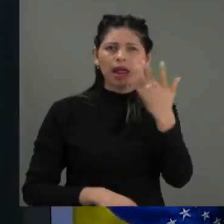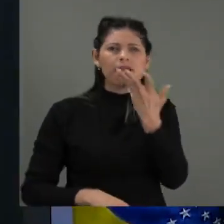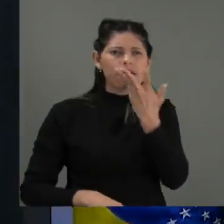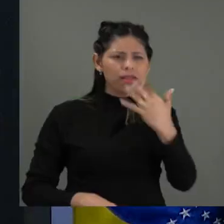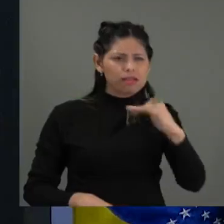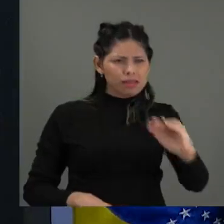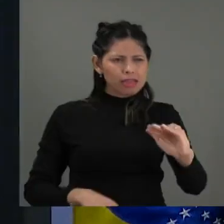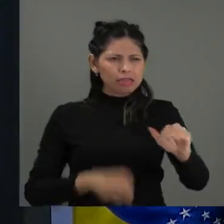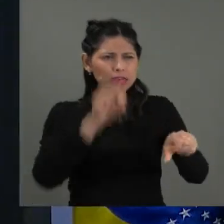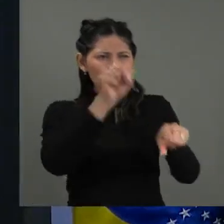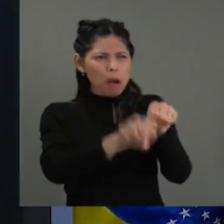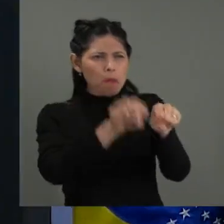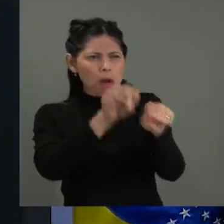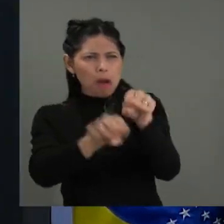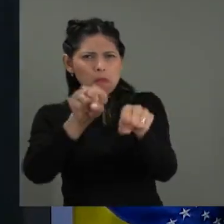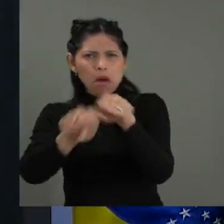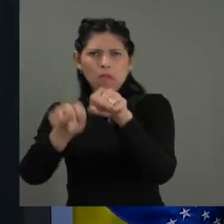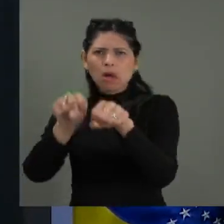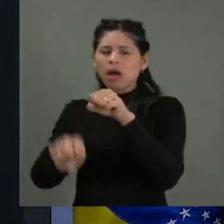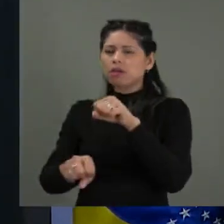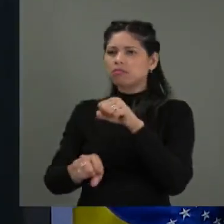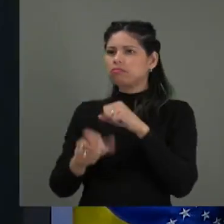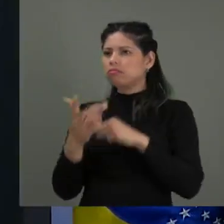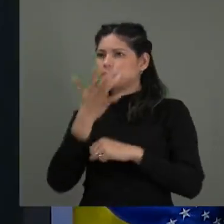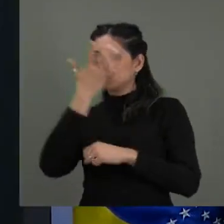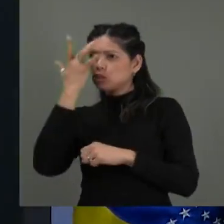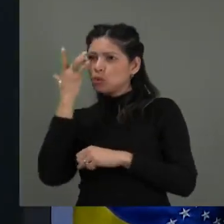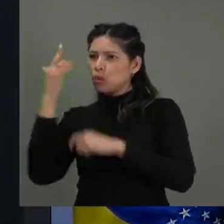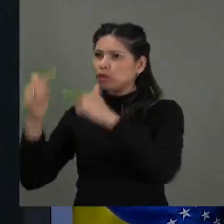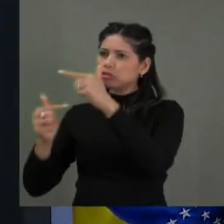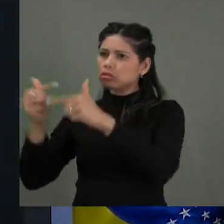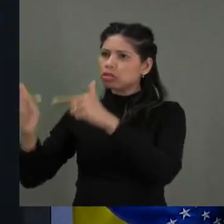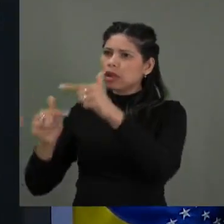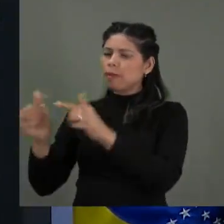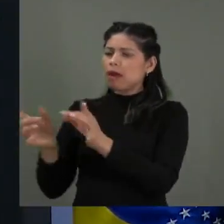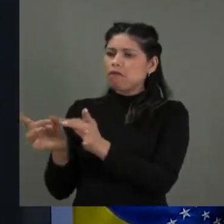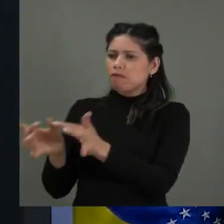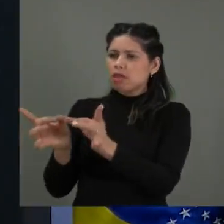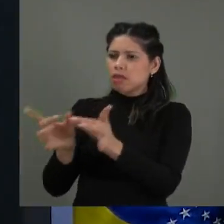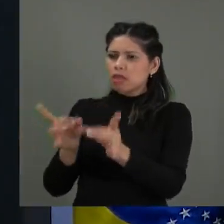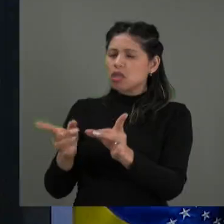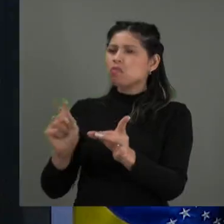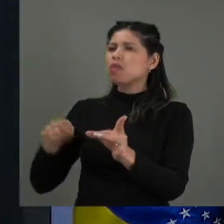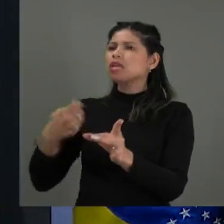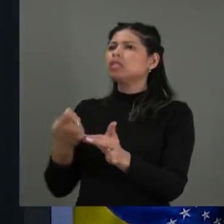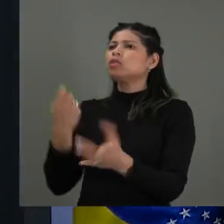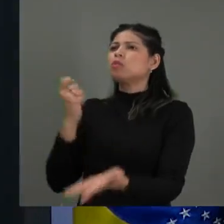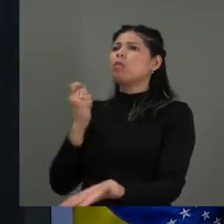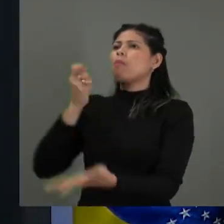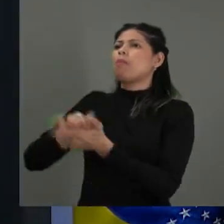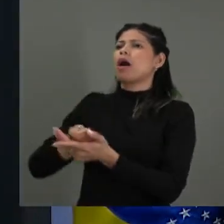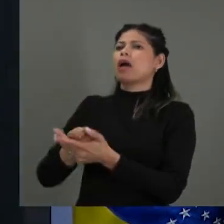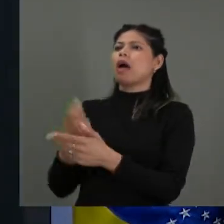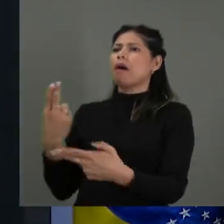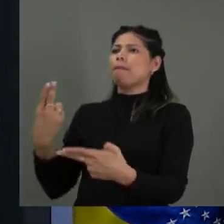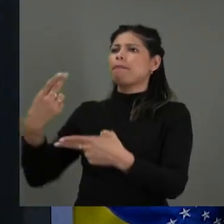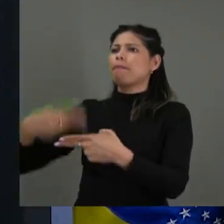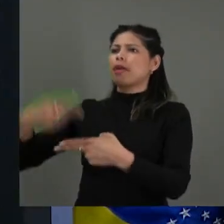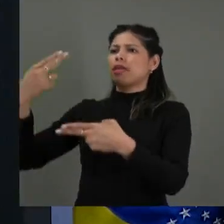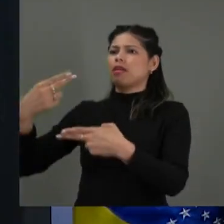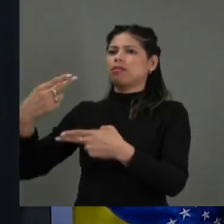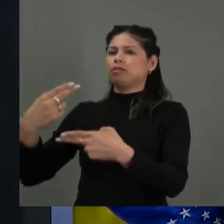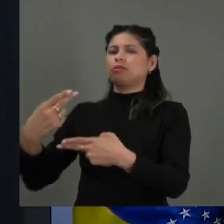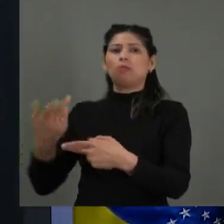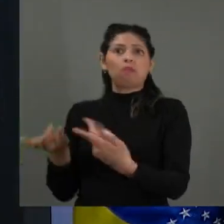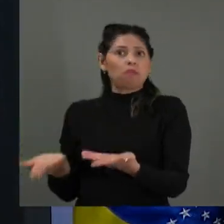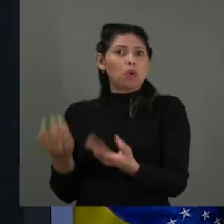Comerciantes tendo que pagar pedágio para trabalhar, para empreender. Pessoas pedindo autorização para entrar nos seus